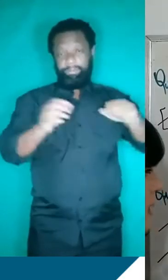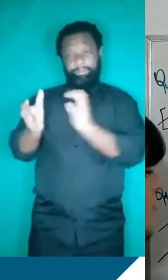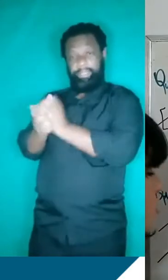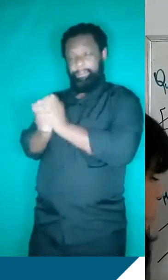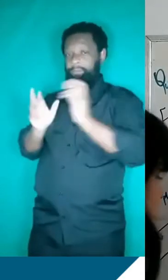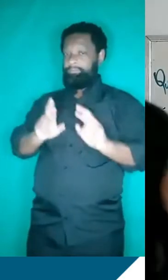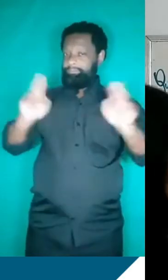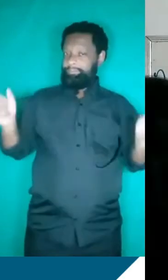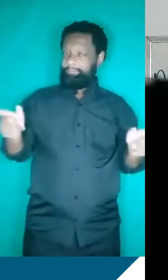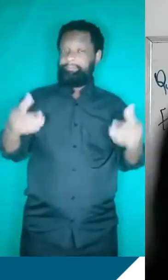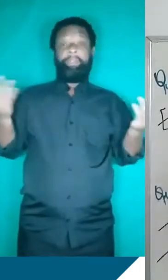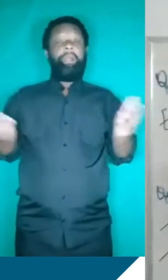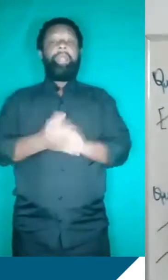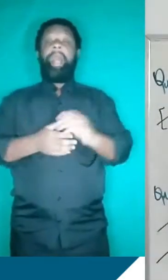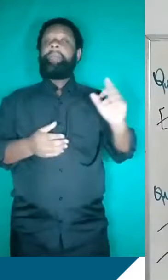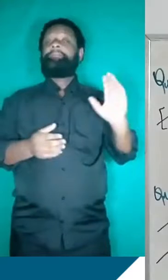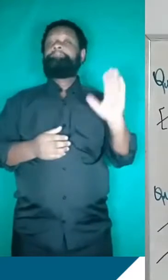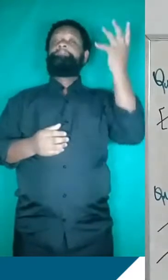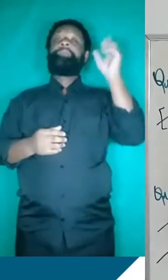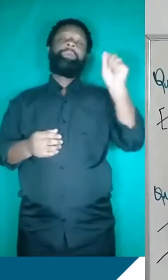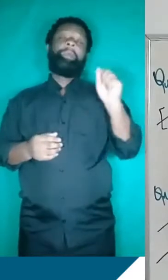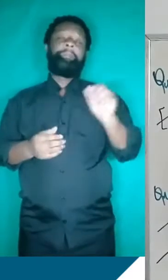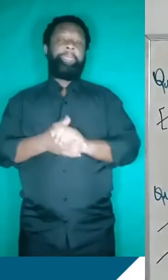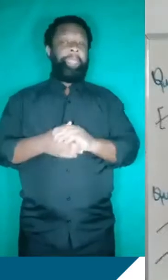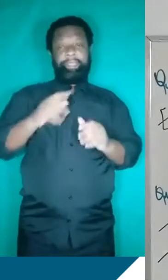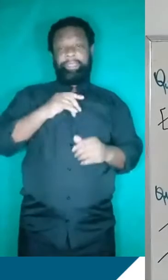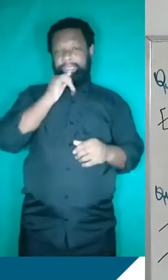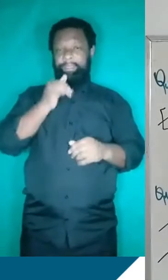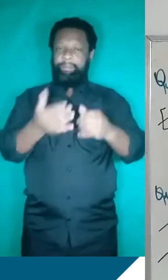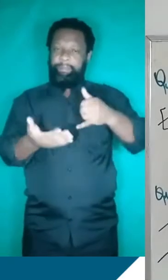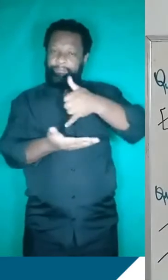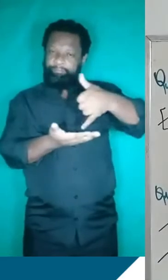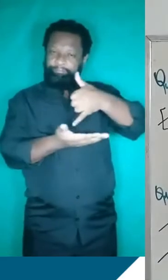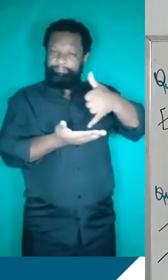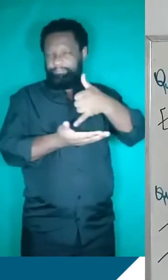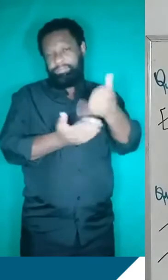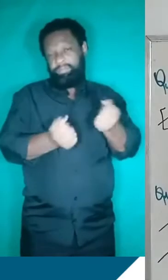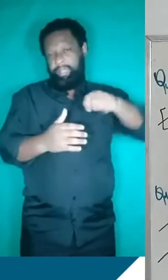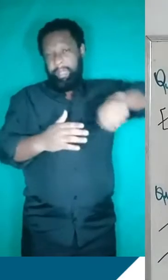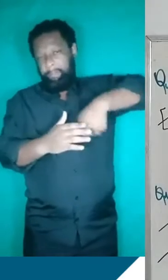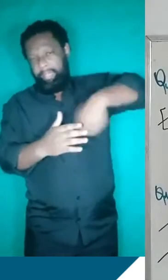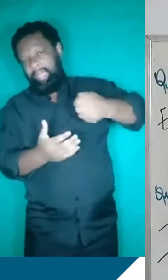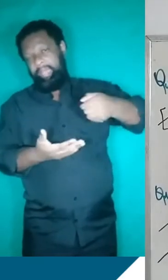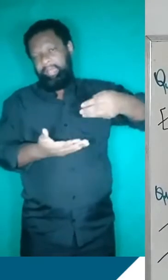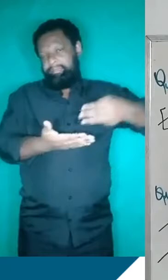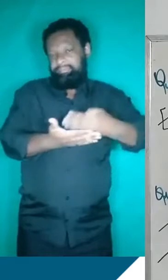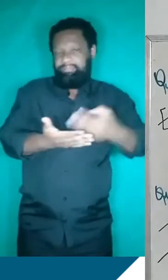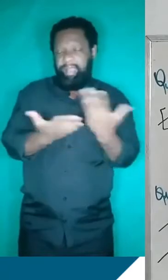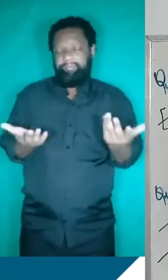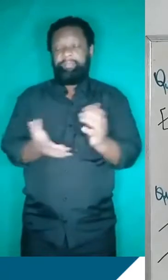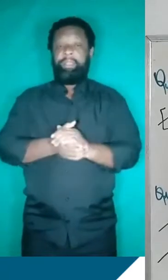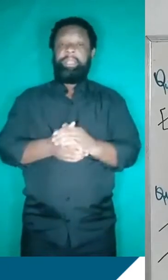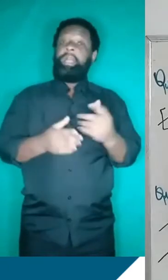diferença entre esses dois. Bom, pessoal, o que acontece? Como que eles funcionam? Aqui eu tenho uma gordura, que pode estar numa panela, num garfo, como o